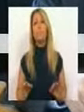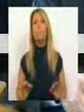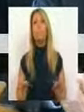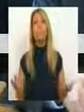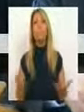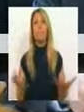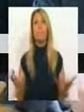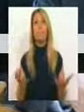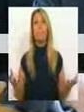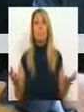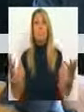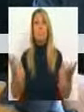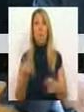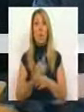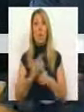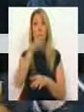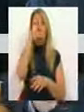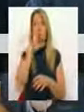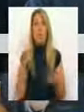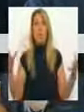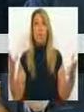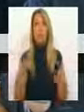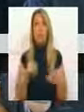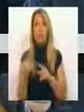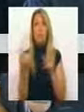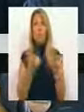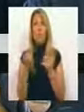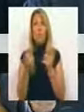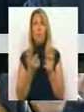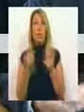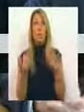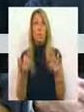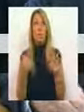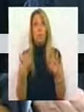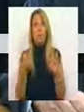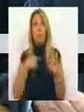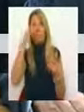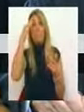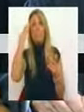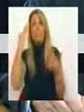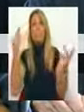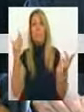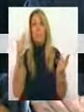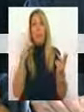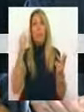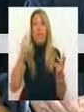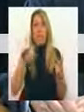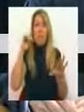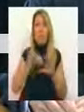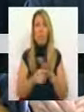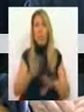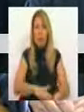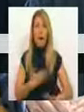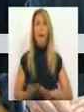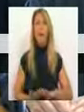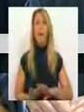estamos completamente alheios a muito desta discussão, que achávamos que devia ser muito mais profunda relativamente a isto.